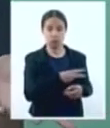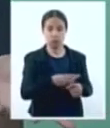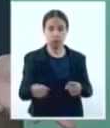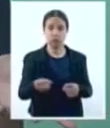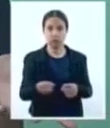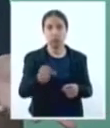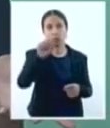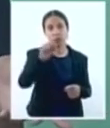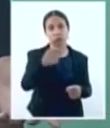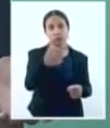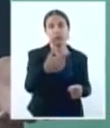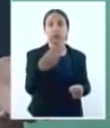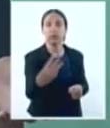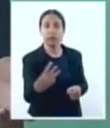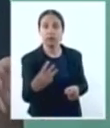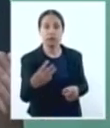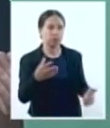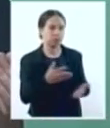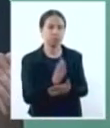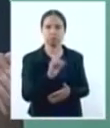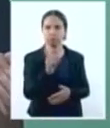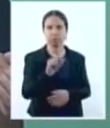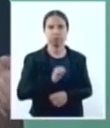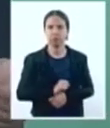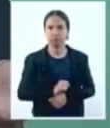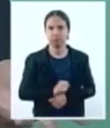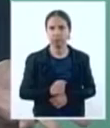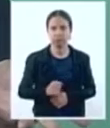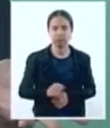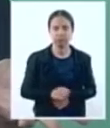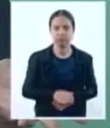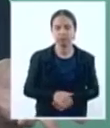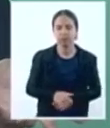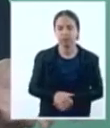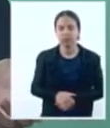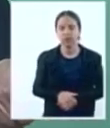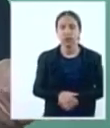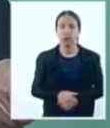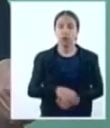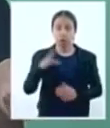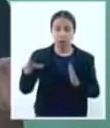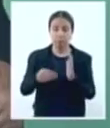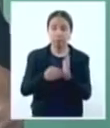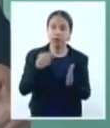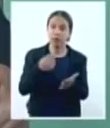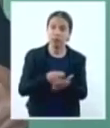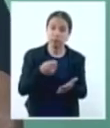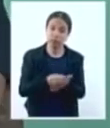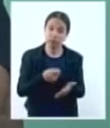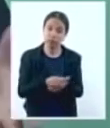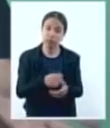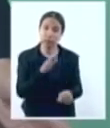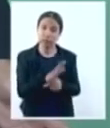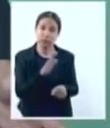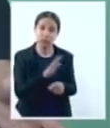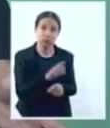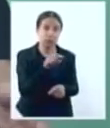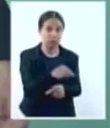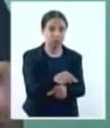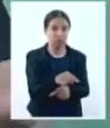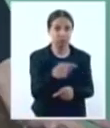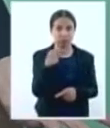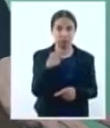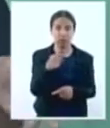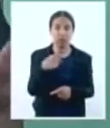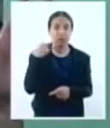823 não se elegeram. Né? Quase 800 aí. Essa emenda impositiva ela vai ajudar muito o vereador que está durante o mandato